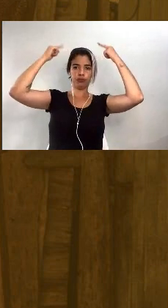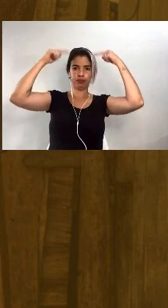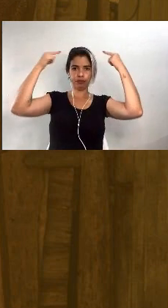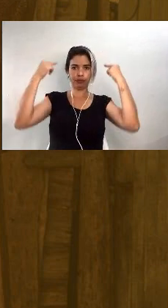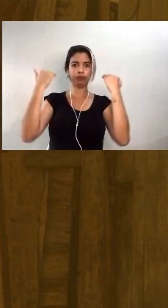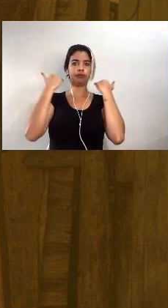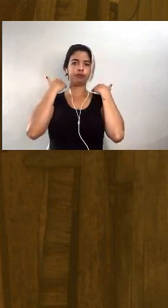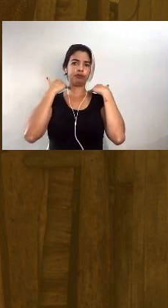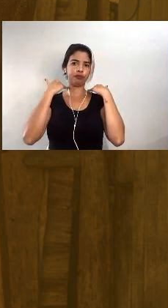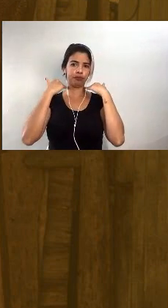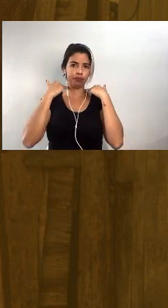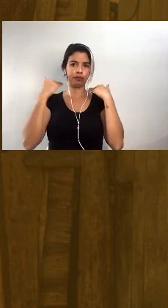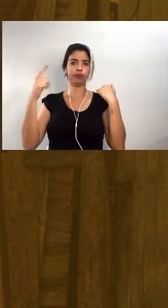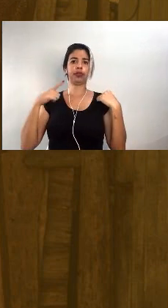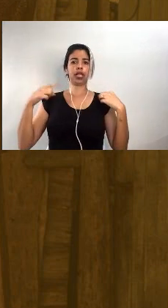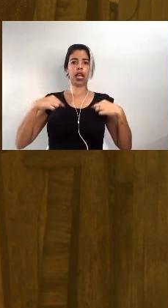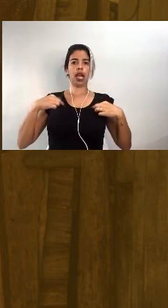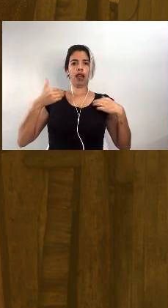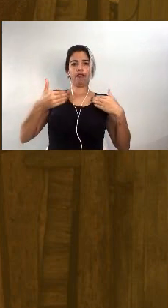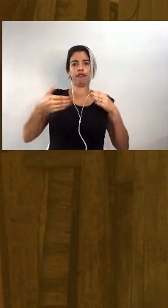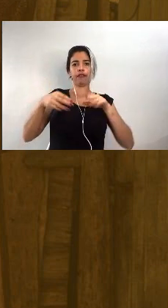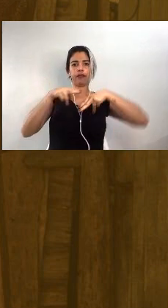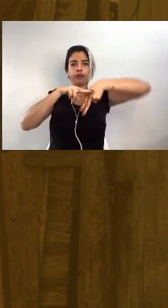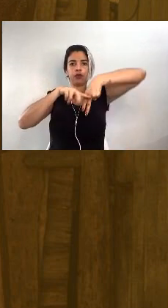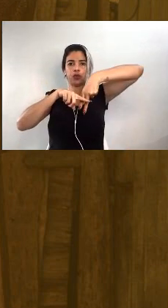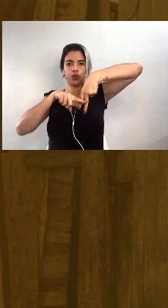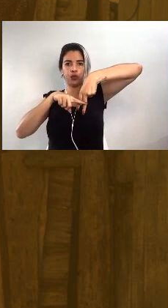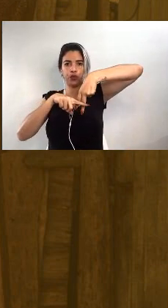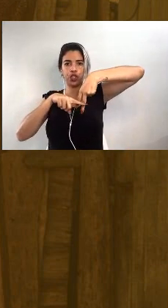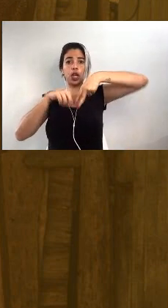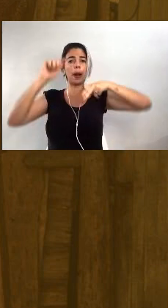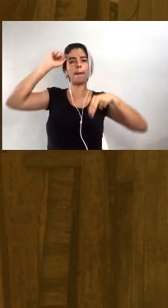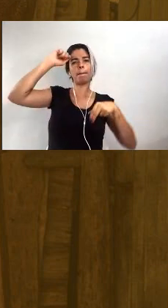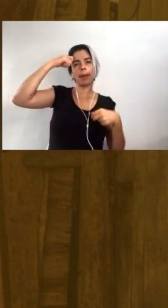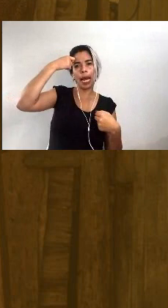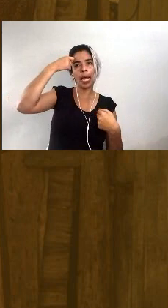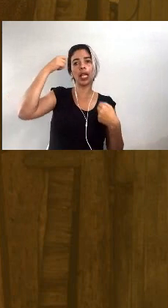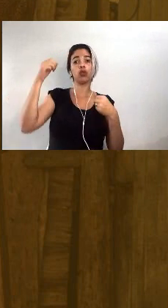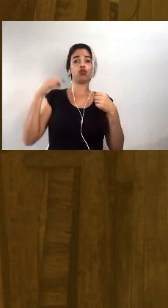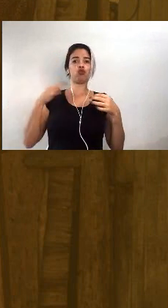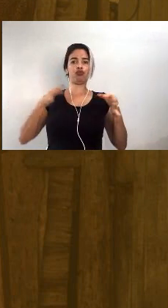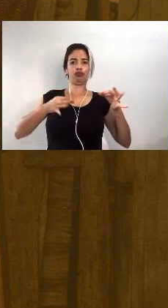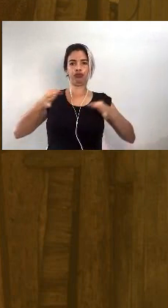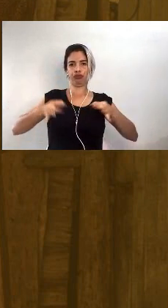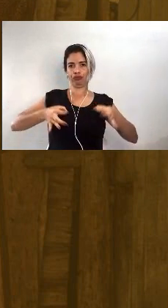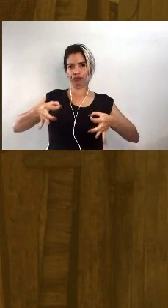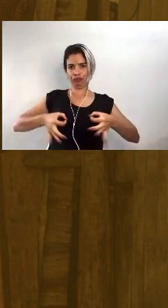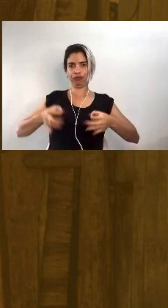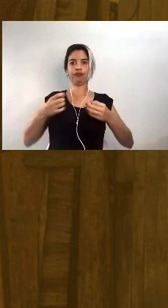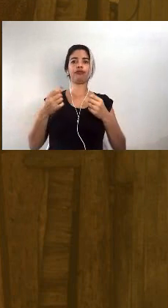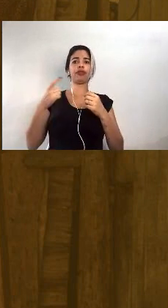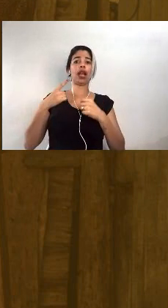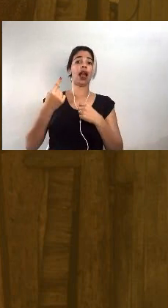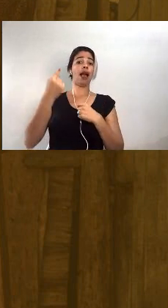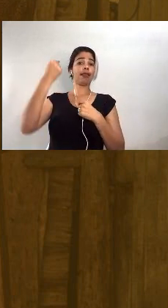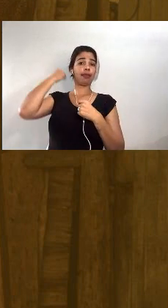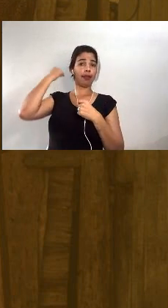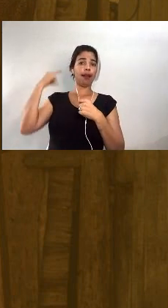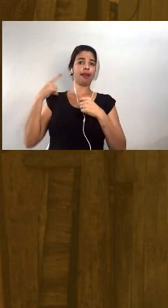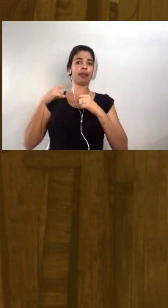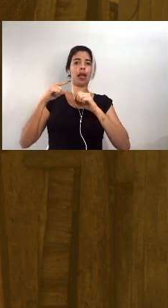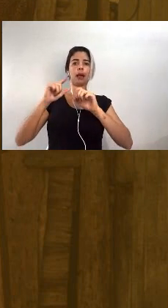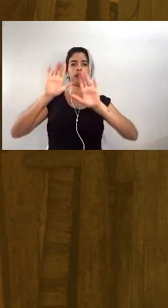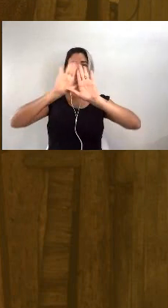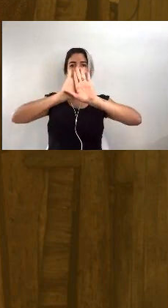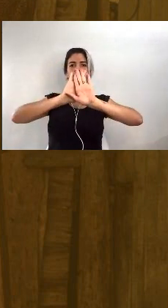curto, estou com um vestido preto, meia estação, de gola, atrás de mim tem uma parede branca.